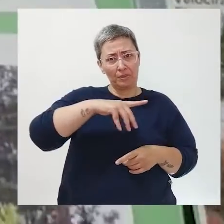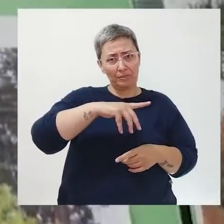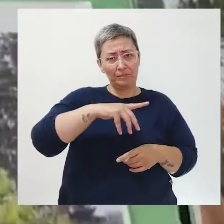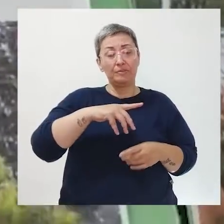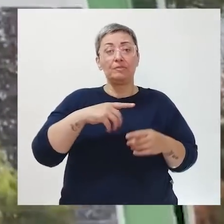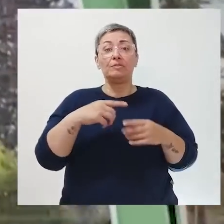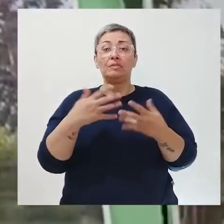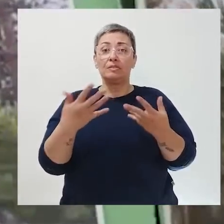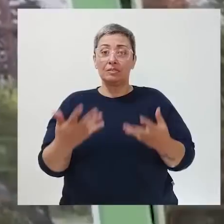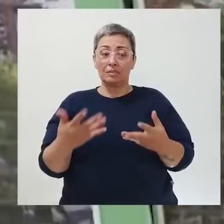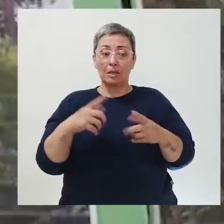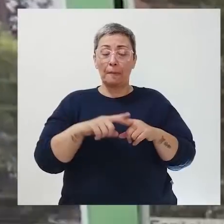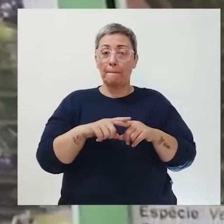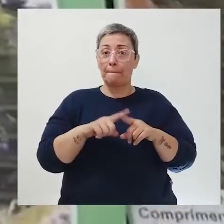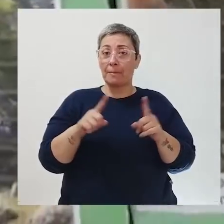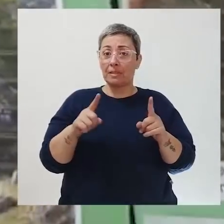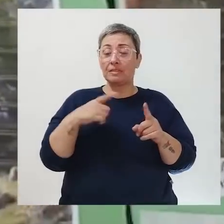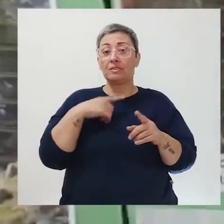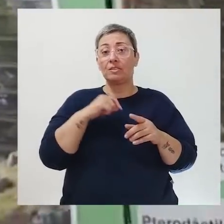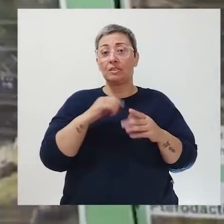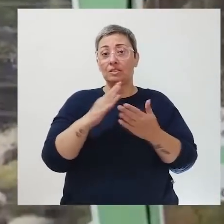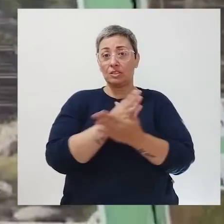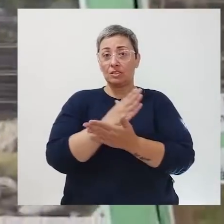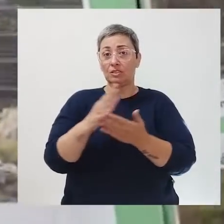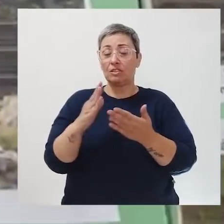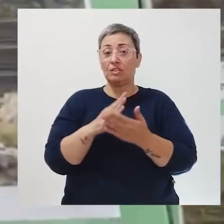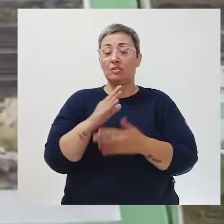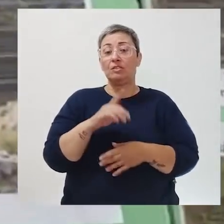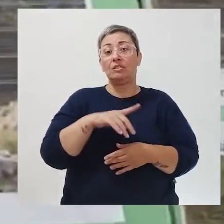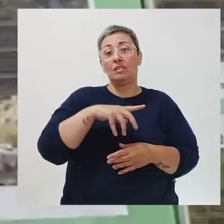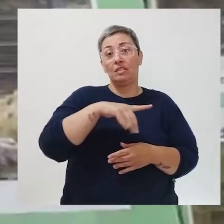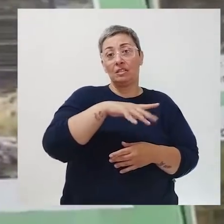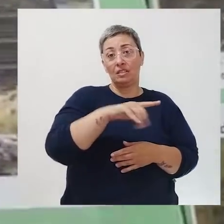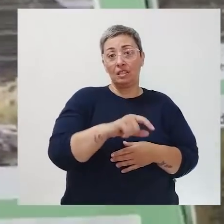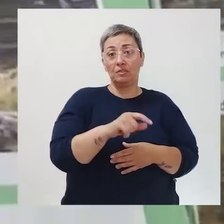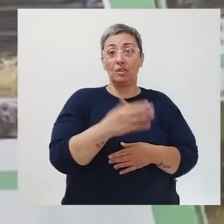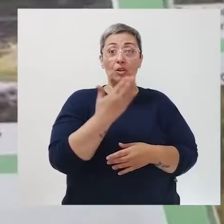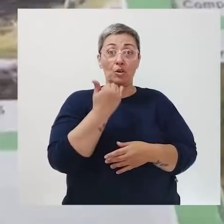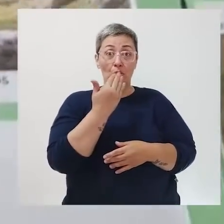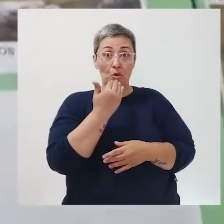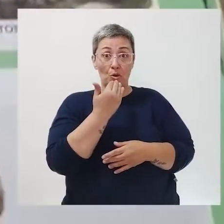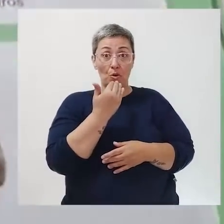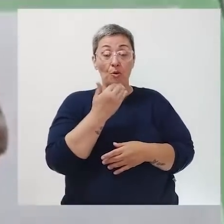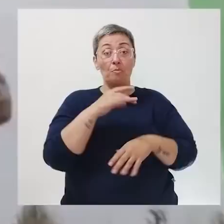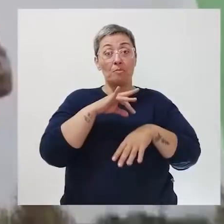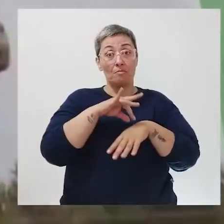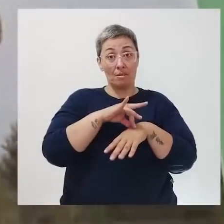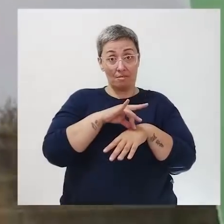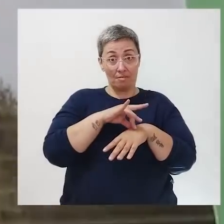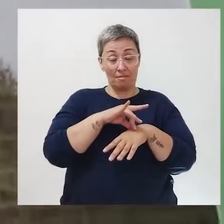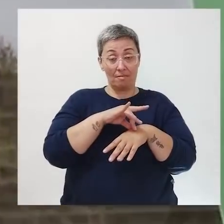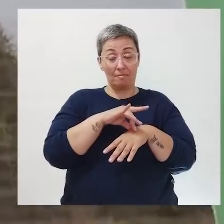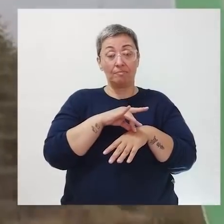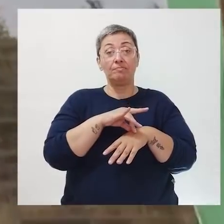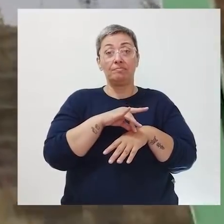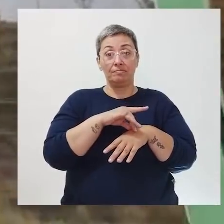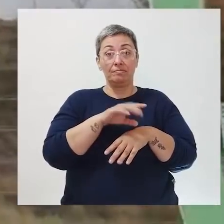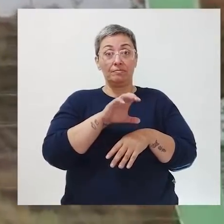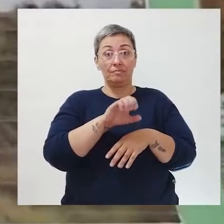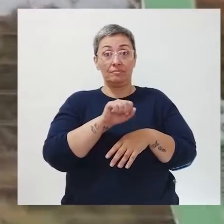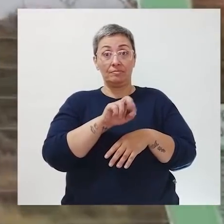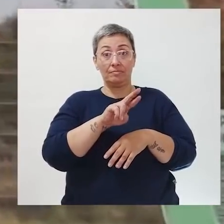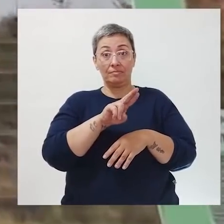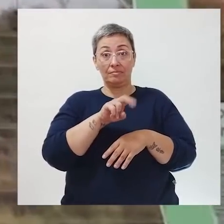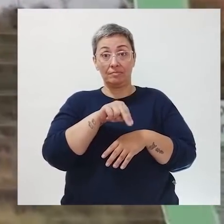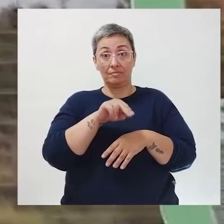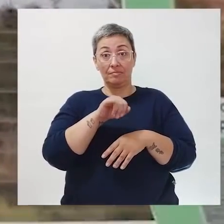dinossauros, tá? Mas assim, a gente divide entre os dinossauros carnívoros, que comem carne, tá?